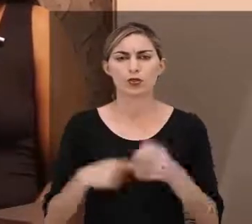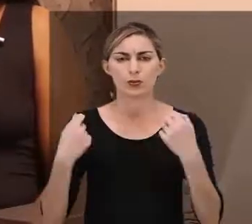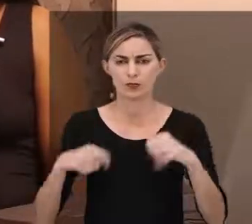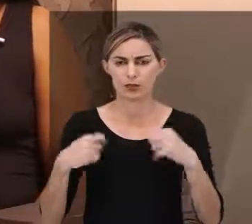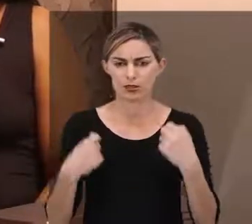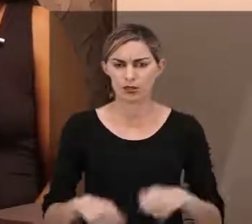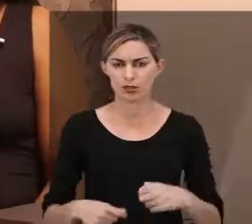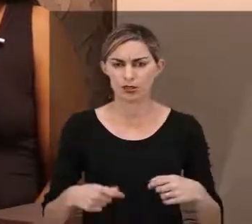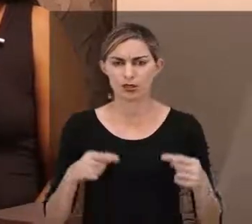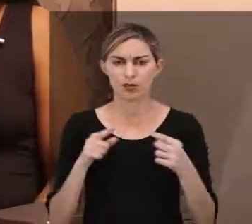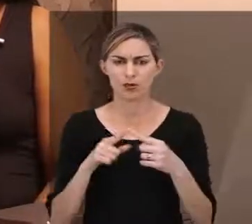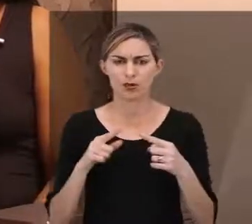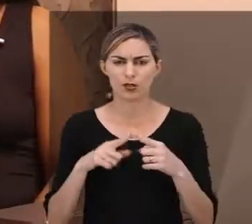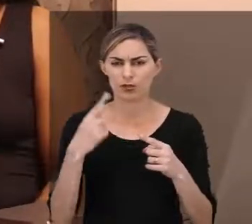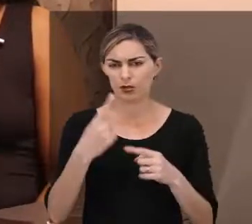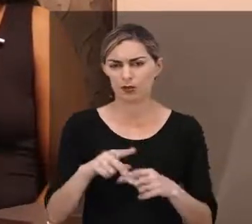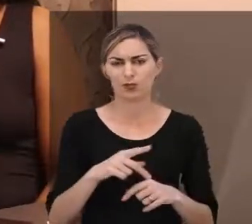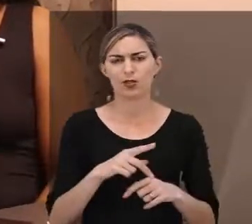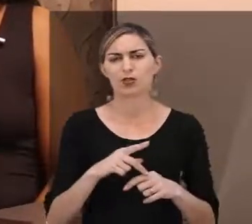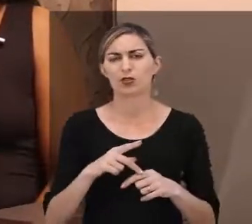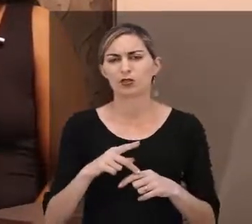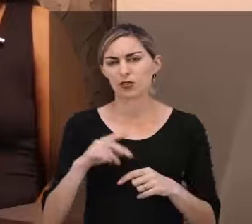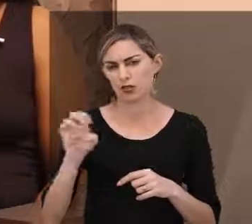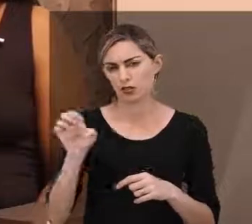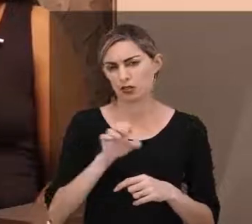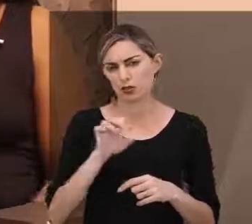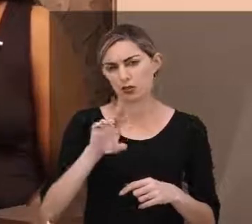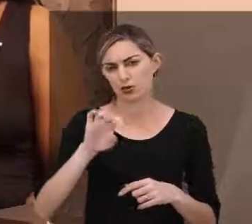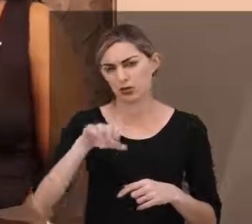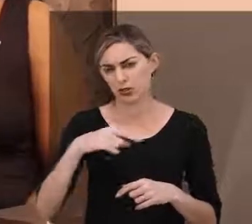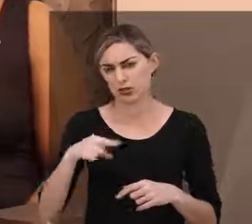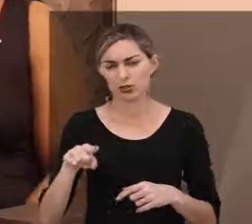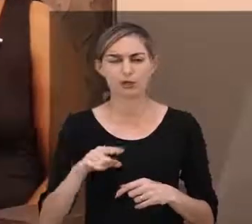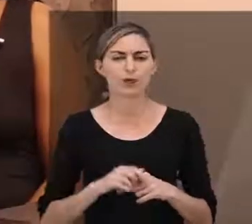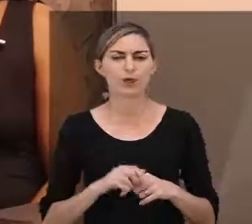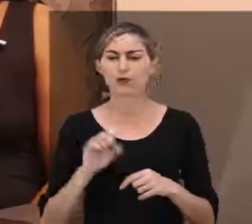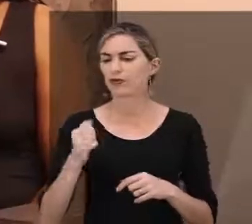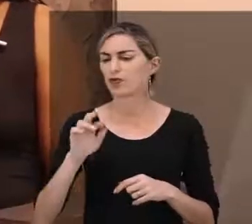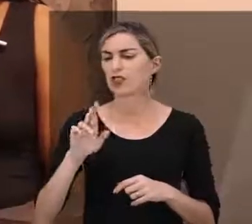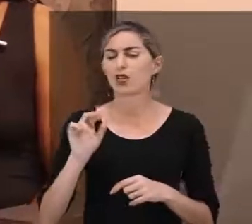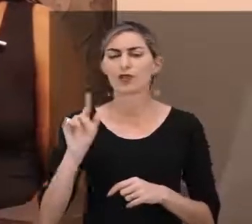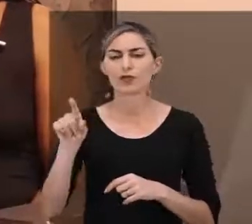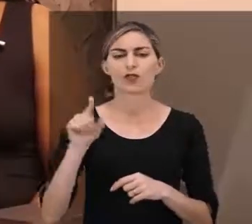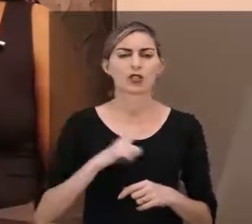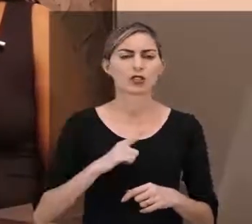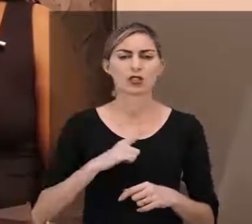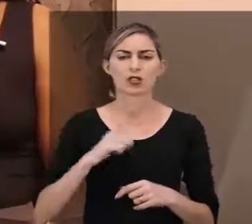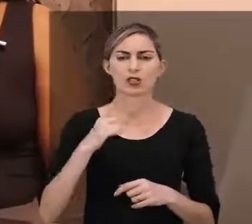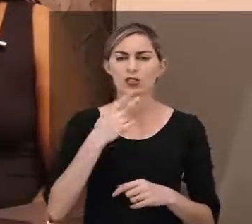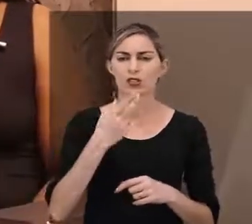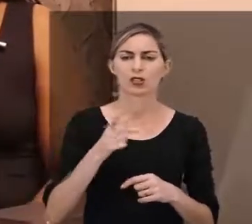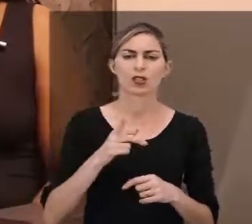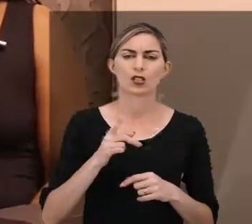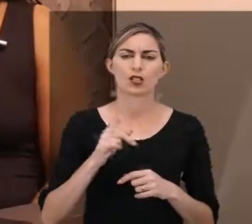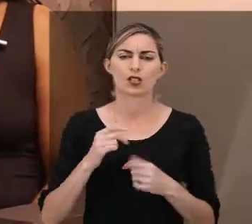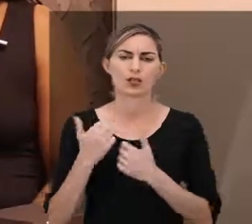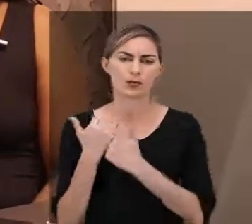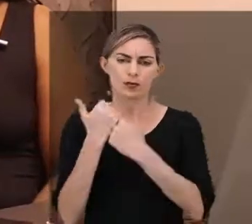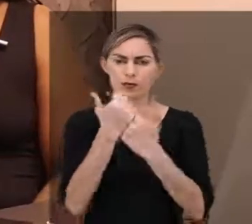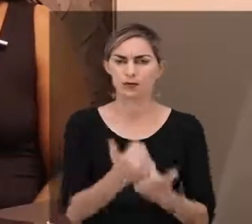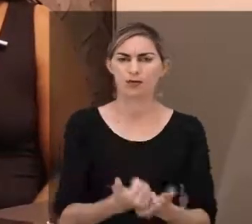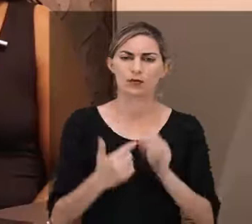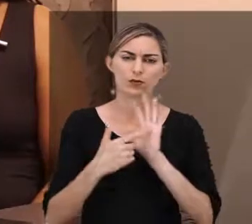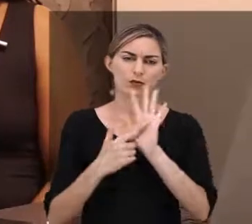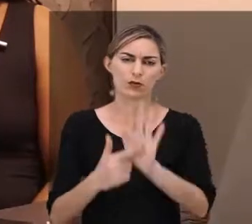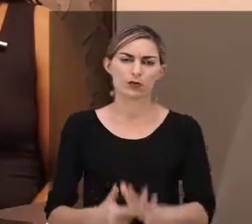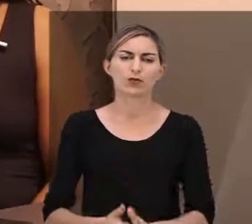consideração para a sua plena execução. Sara, o que é que você tem a dizer a respeito dessa questão da representação,